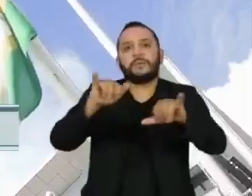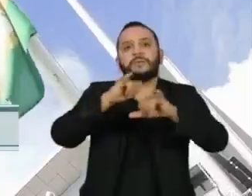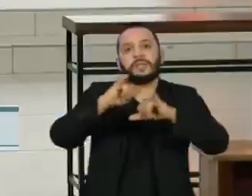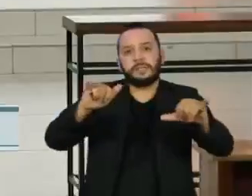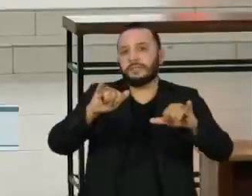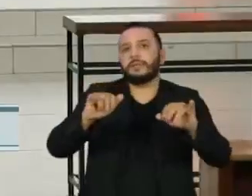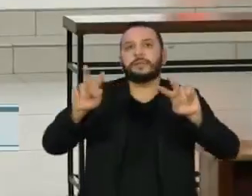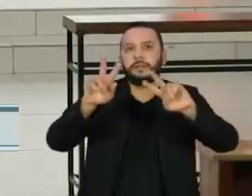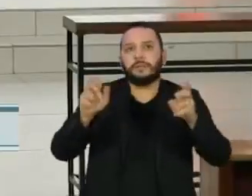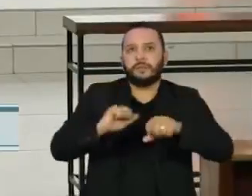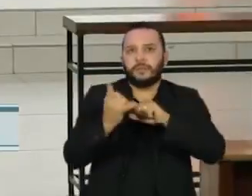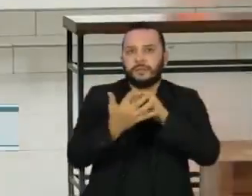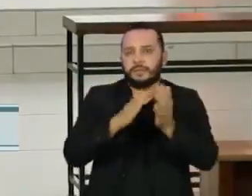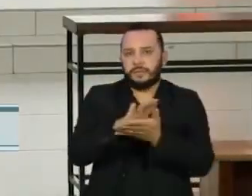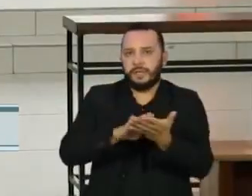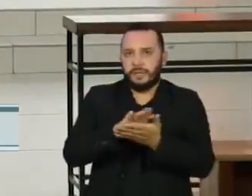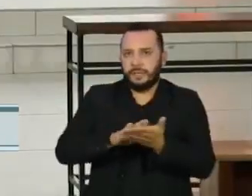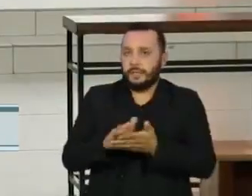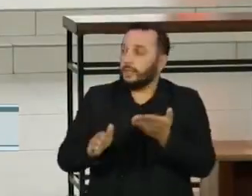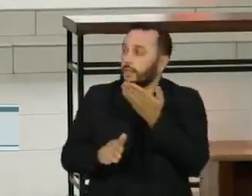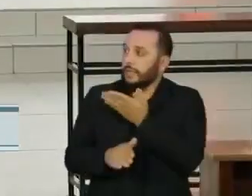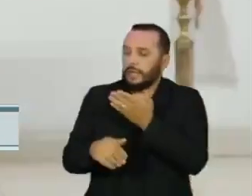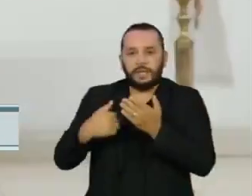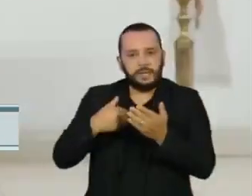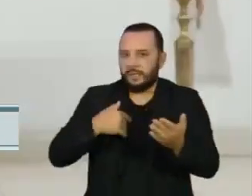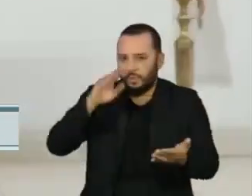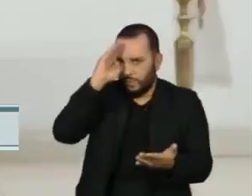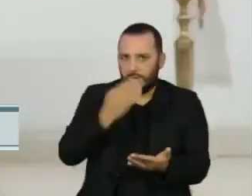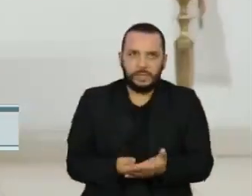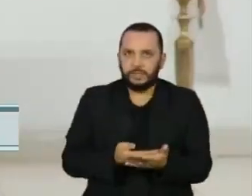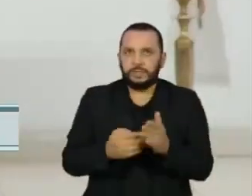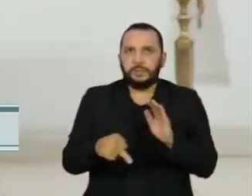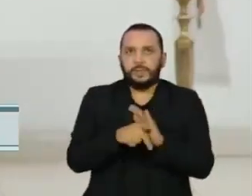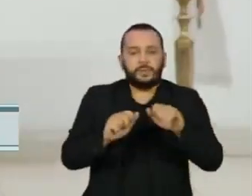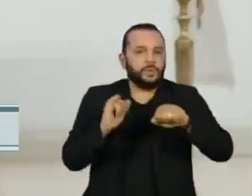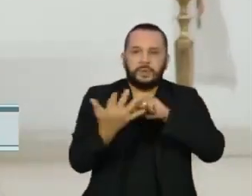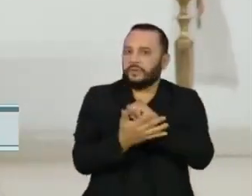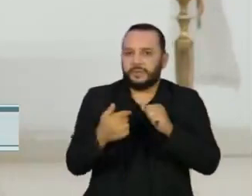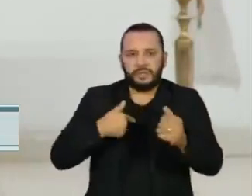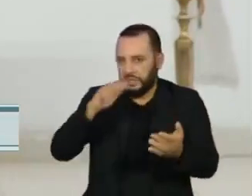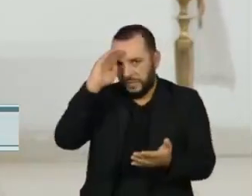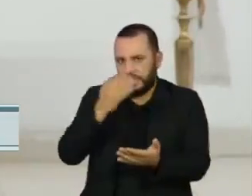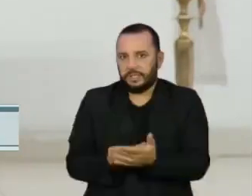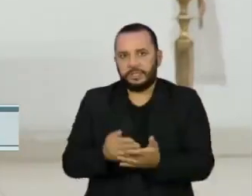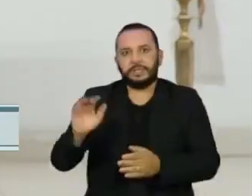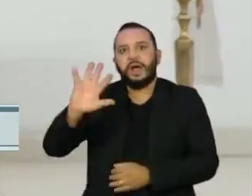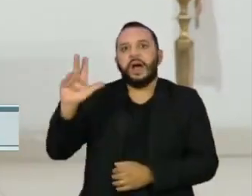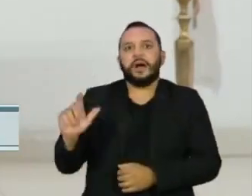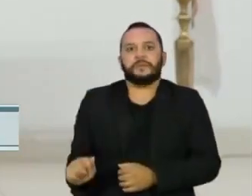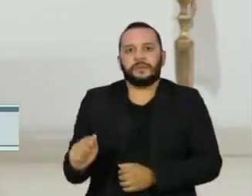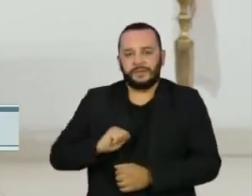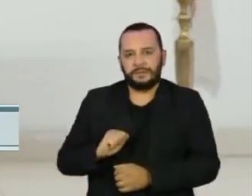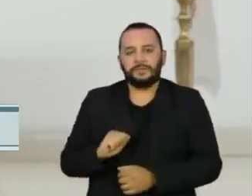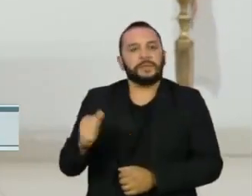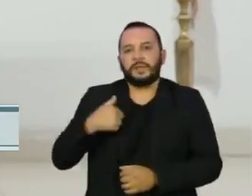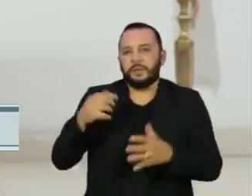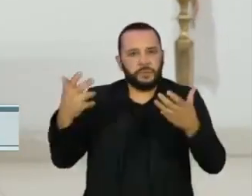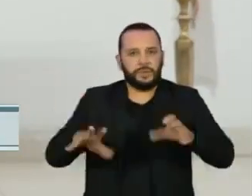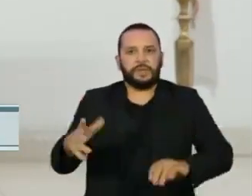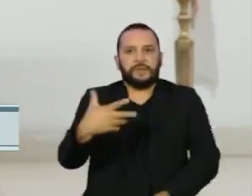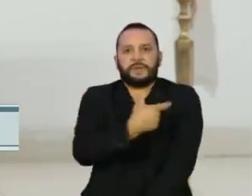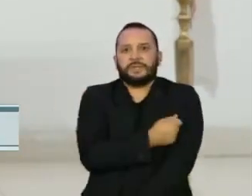do governo. Magufuli era um dos maiores negacionistas da presença da Covid-19 na África. Rejeitava as